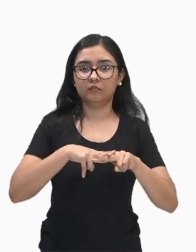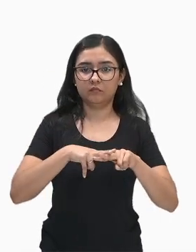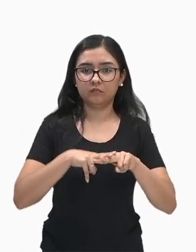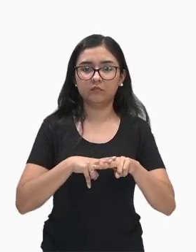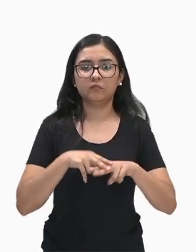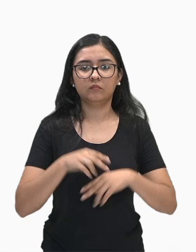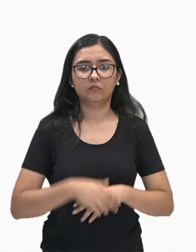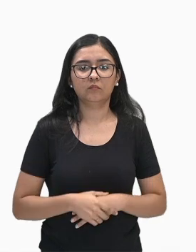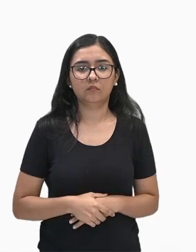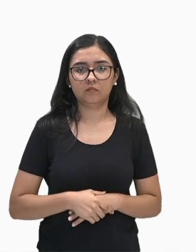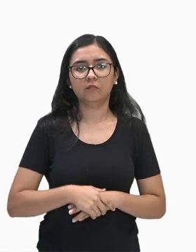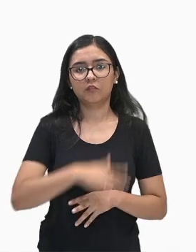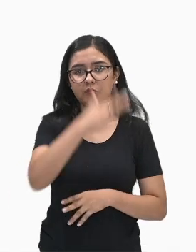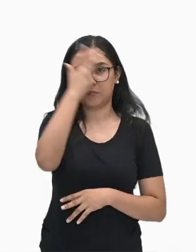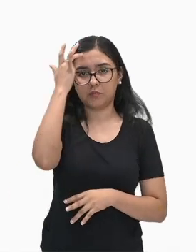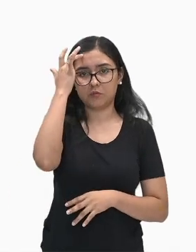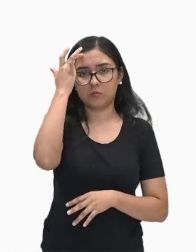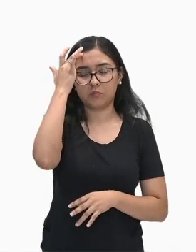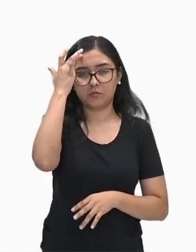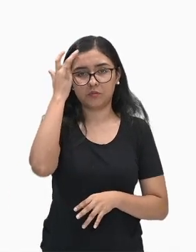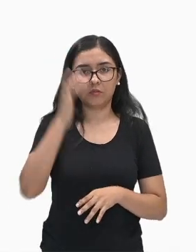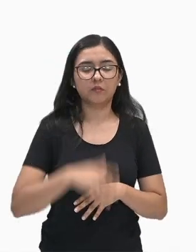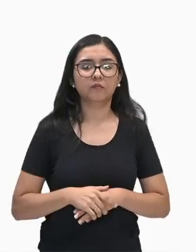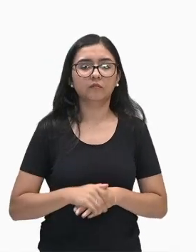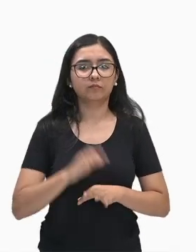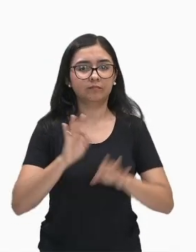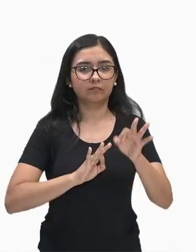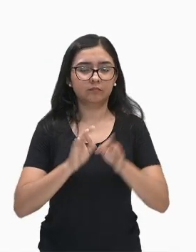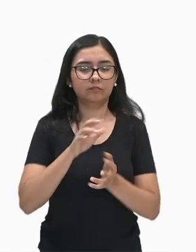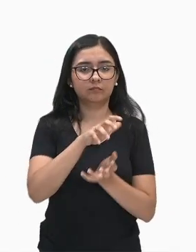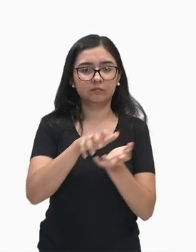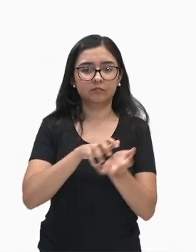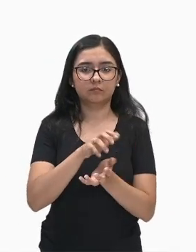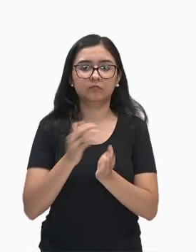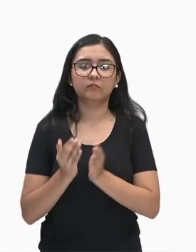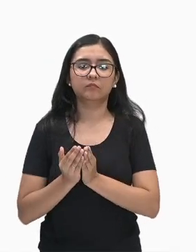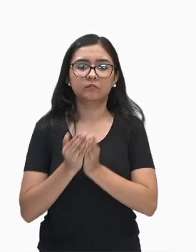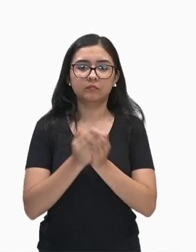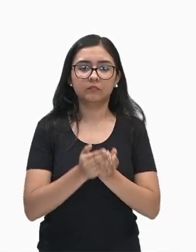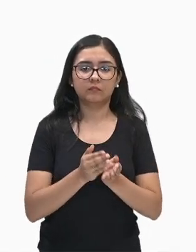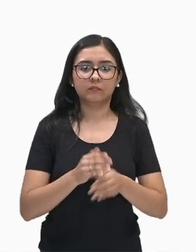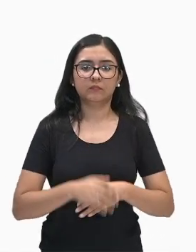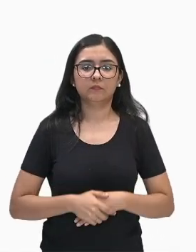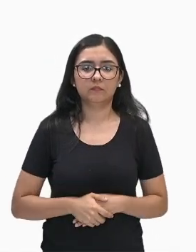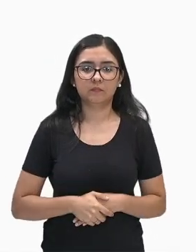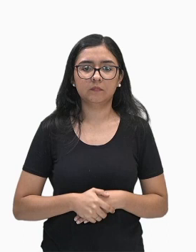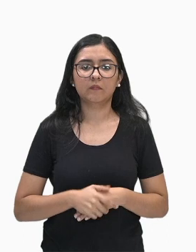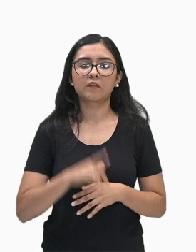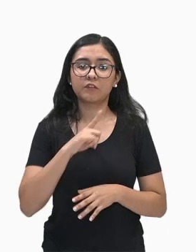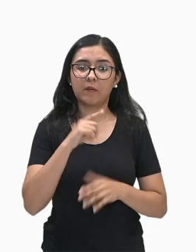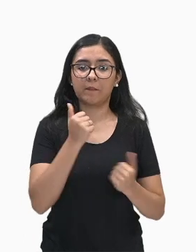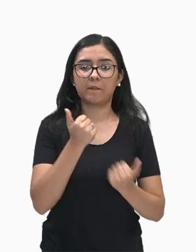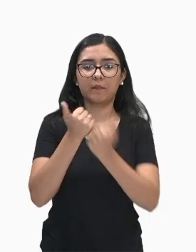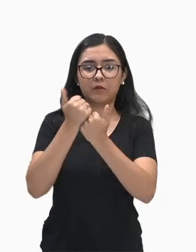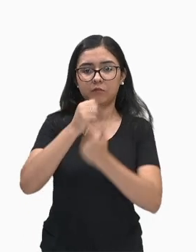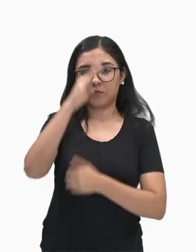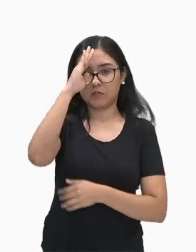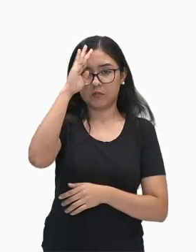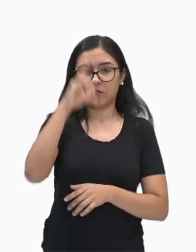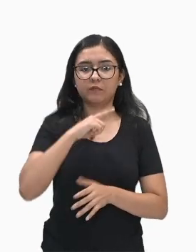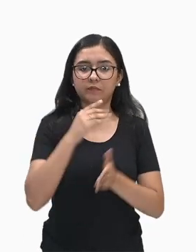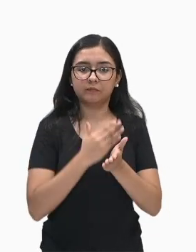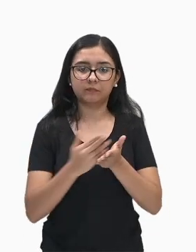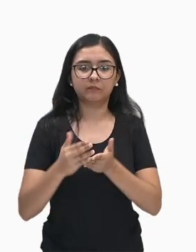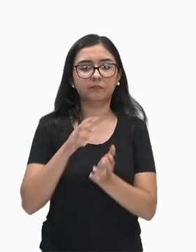dos revoltosos. Como havia o apoio de militares no movimento, teve início a Revolução, que